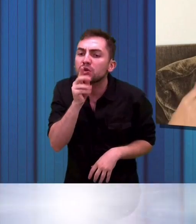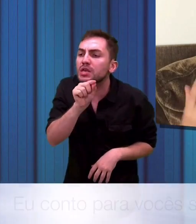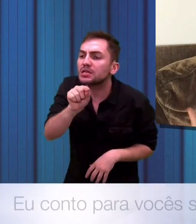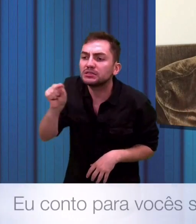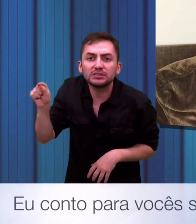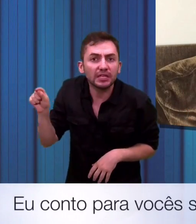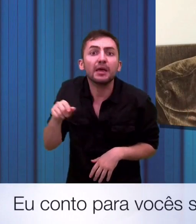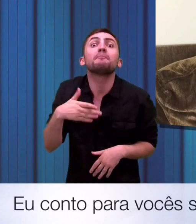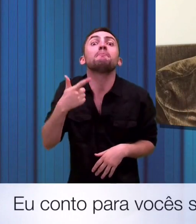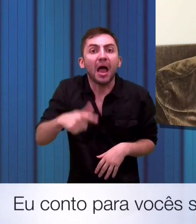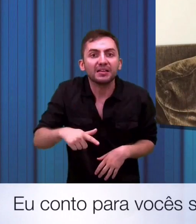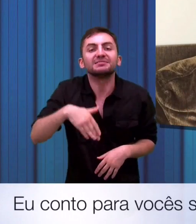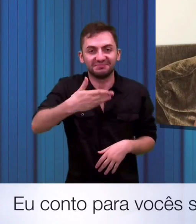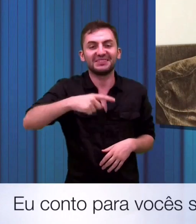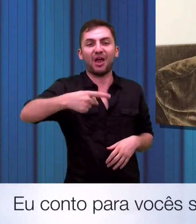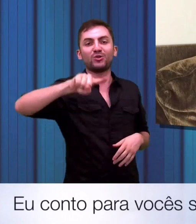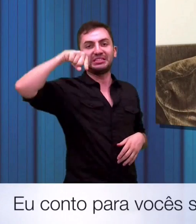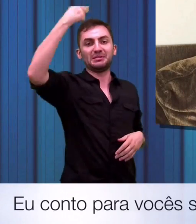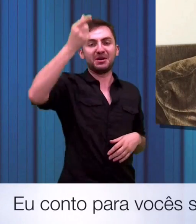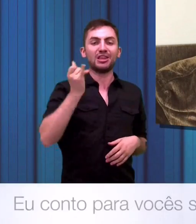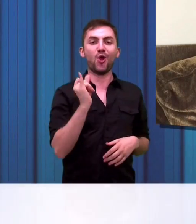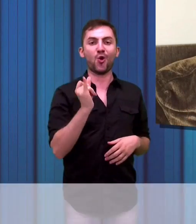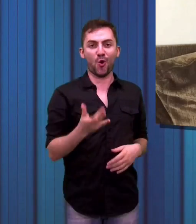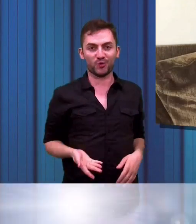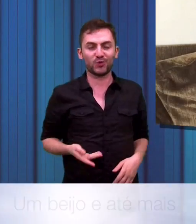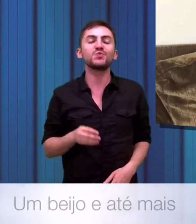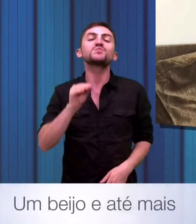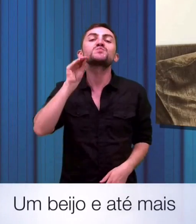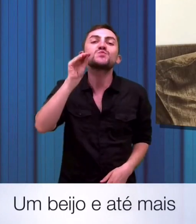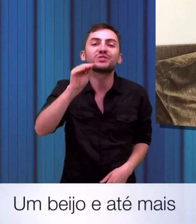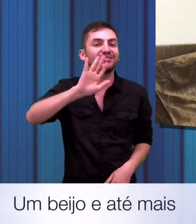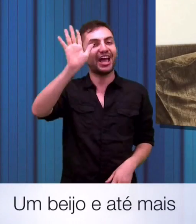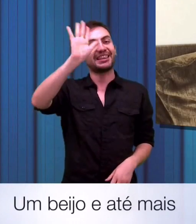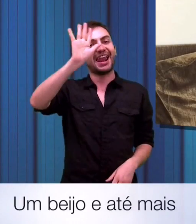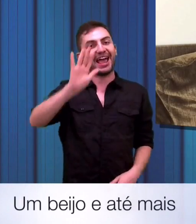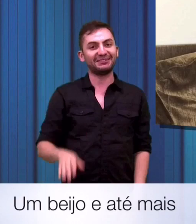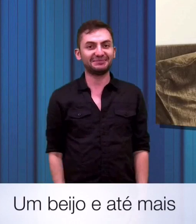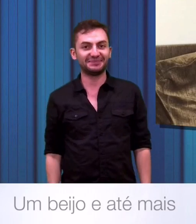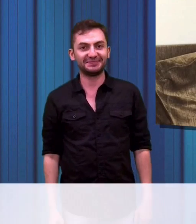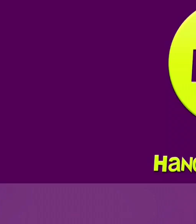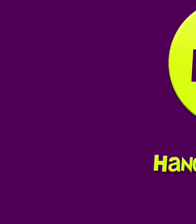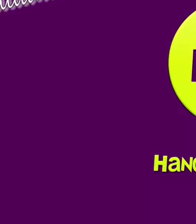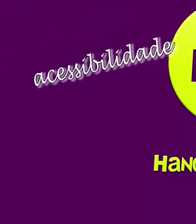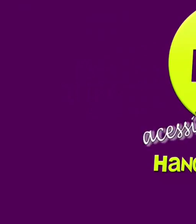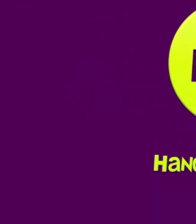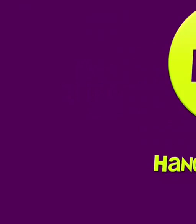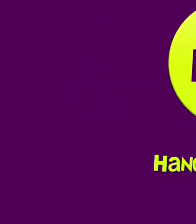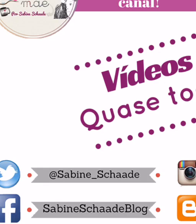surda e tudo mais, eu conto para vocês semana que vem. Um beijo e até lá!